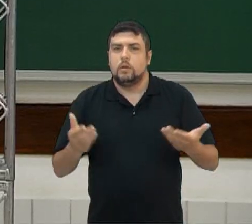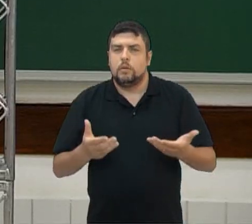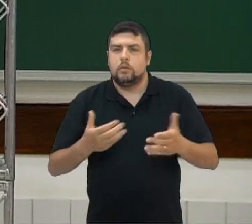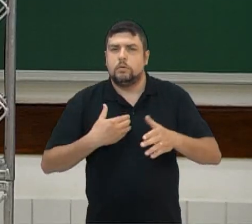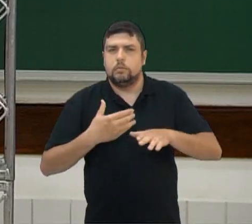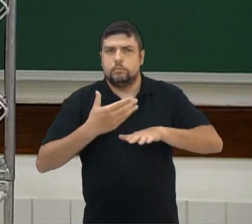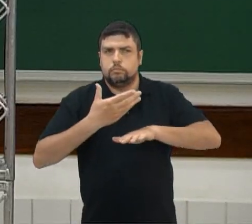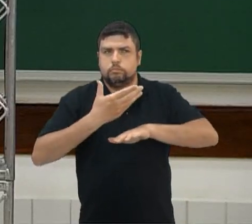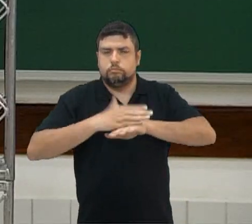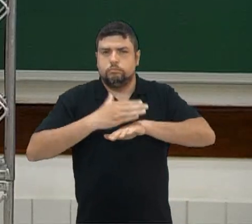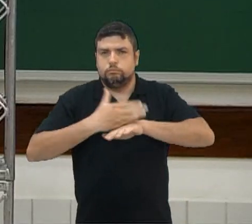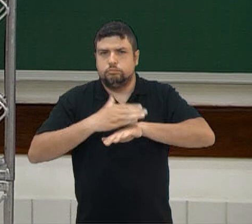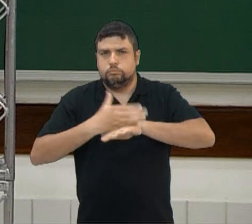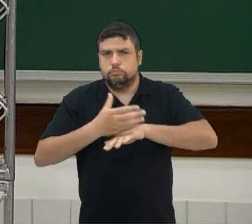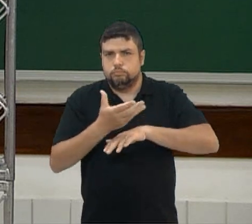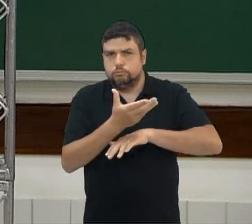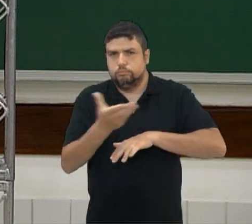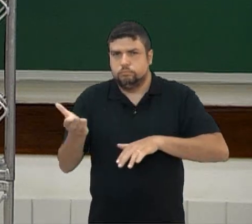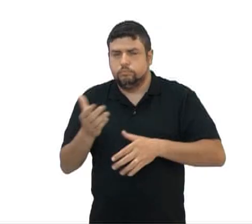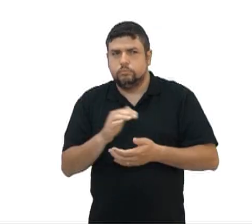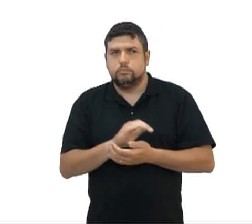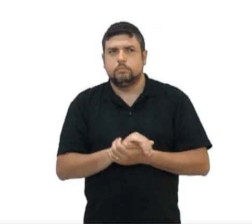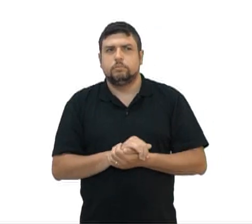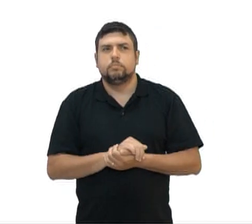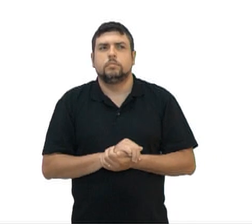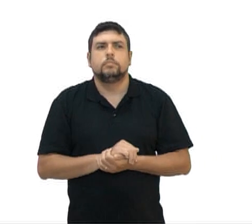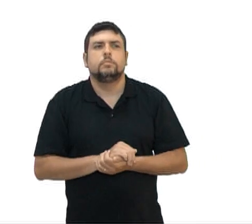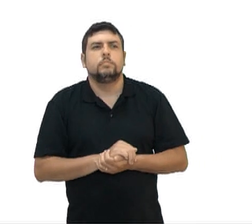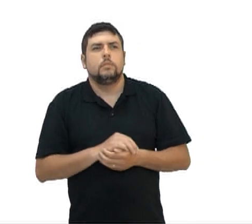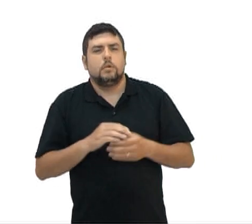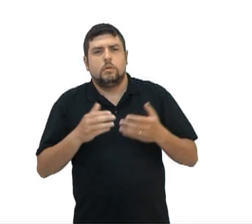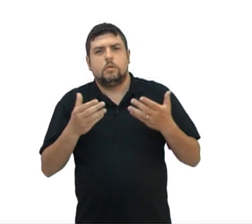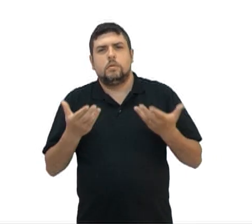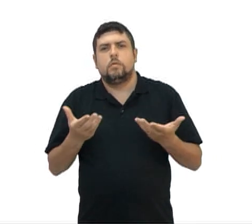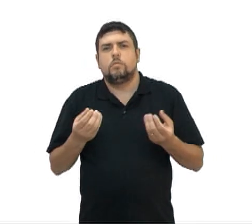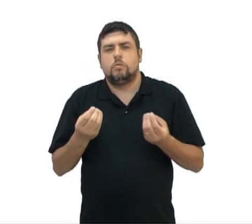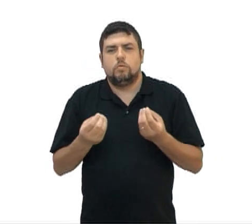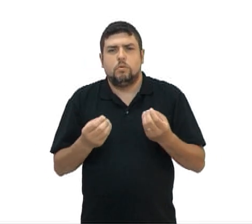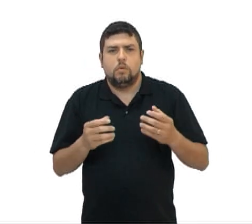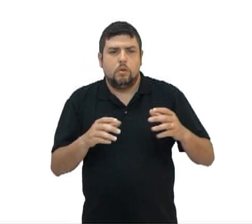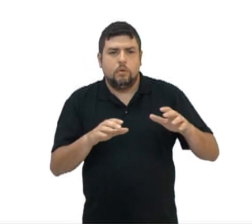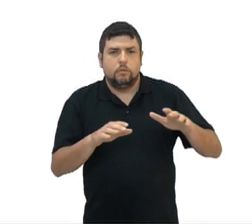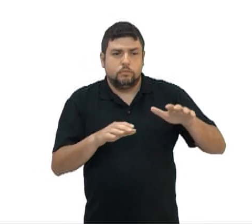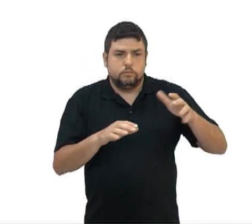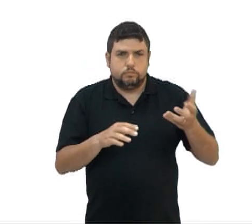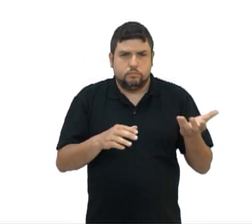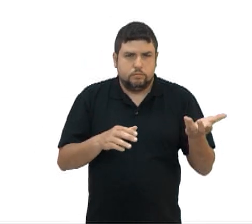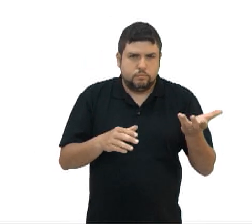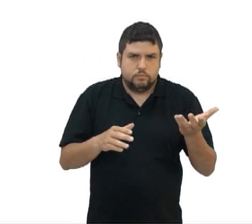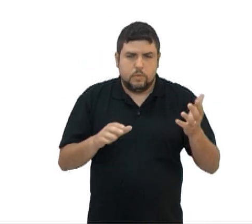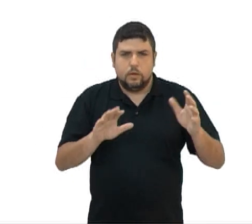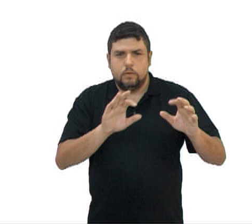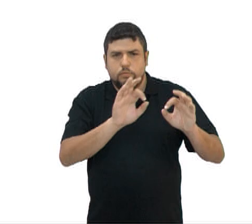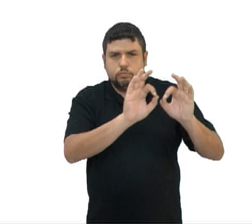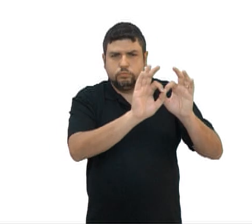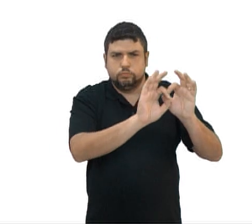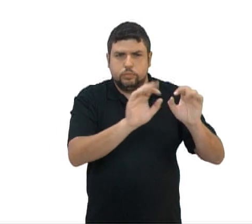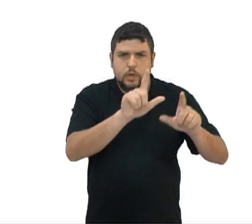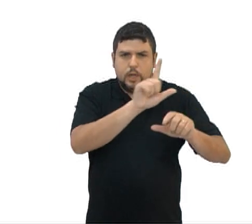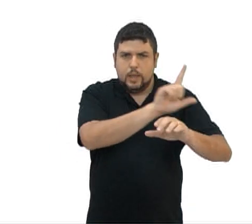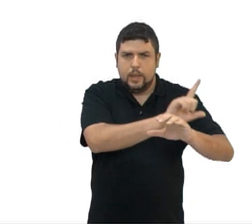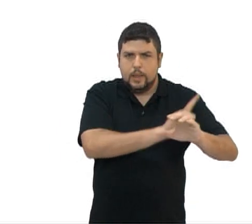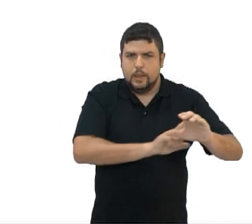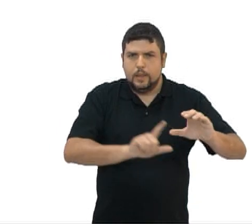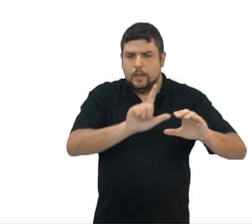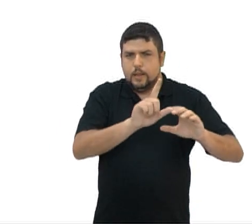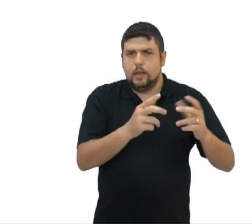para vocês fazerem. Vamos ver? Os perímetros de 2 polígonos regulares com a mesma quantidade de lados